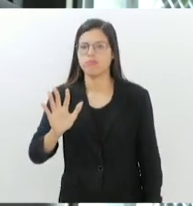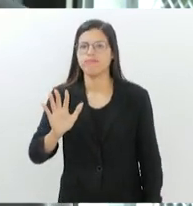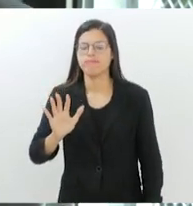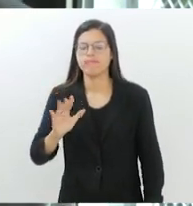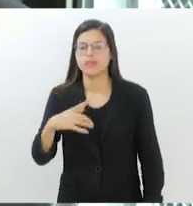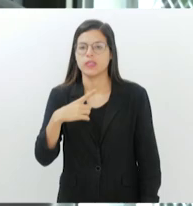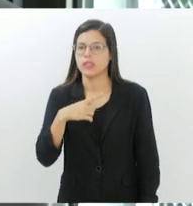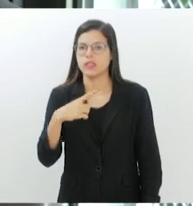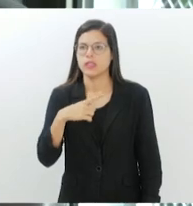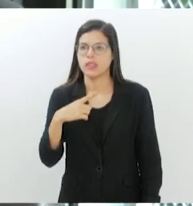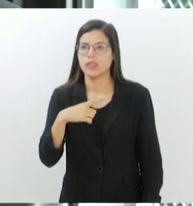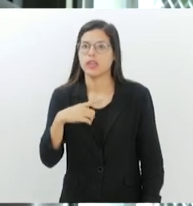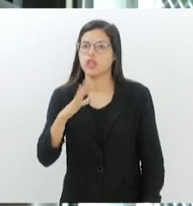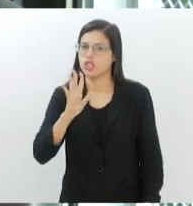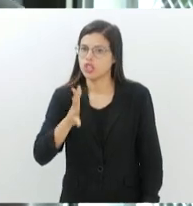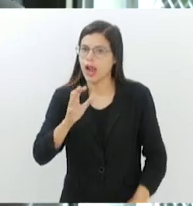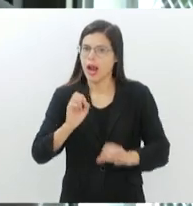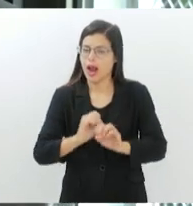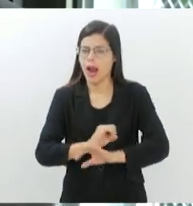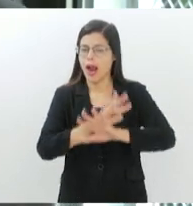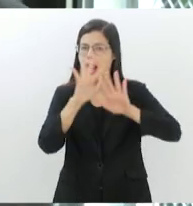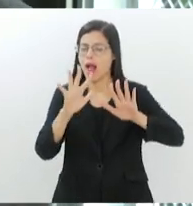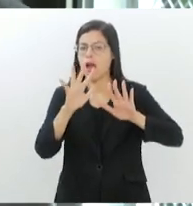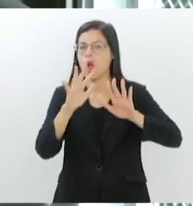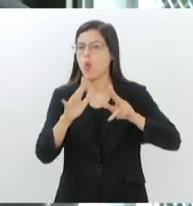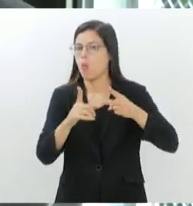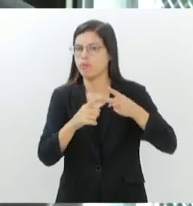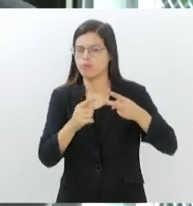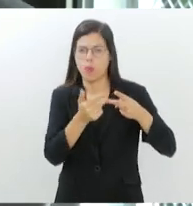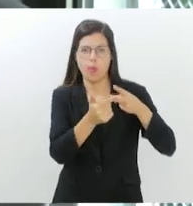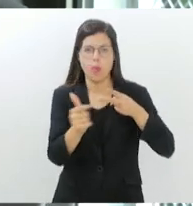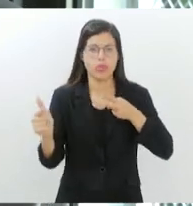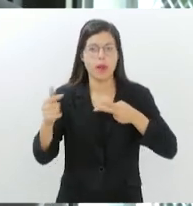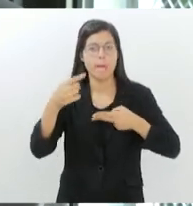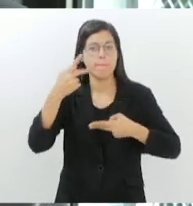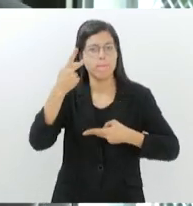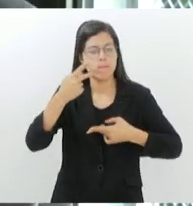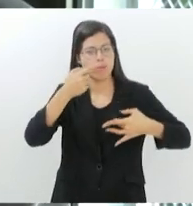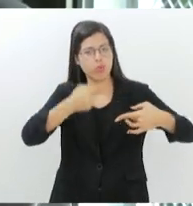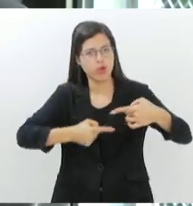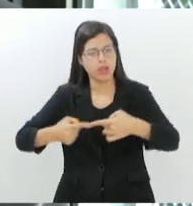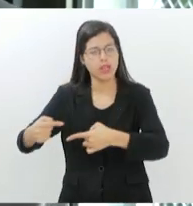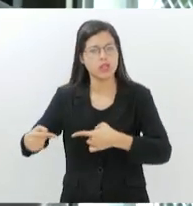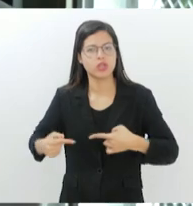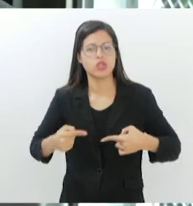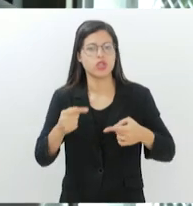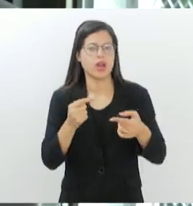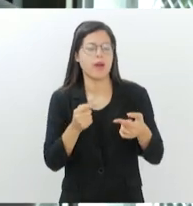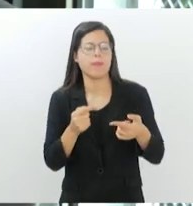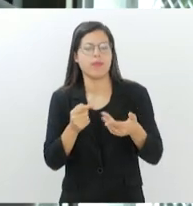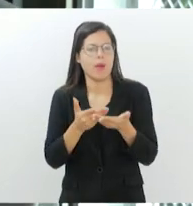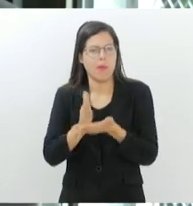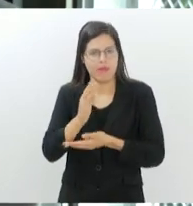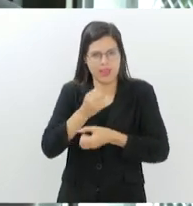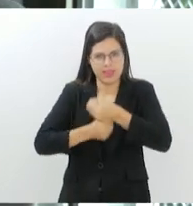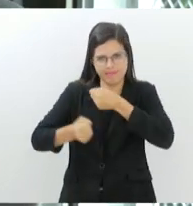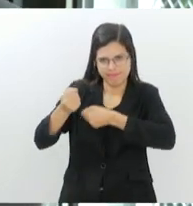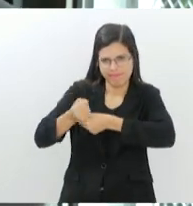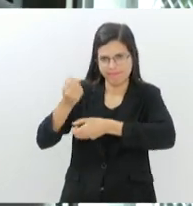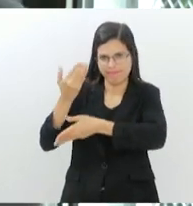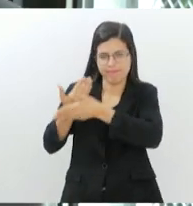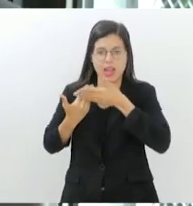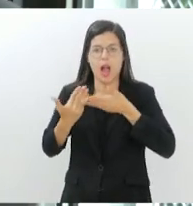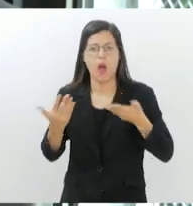tem uma forma bem definida, já está claro. A outra é a própria política, né, aprovada no ano passado. Então, agora começa a fase